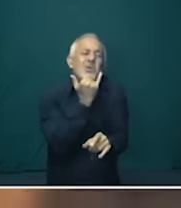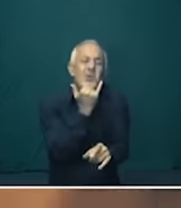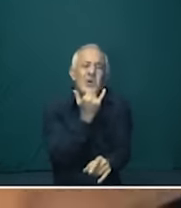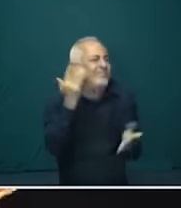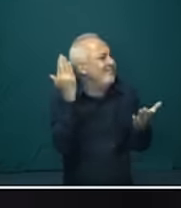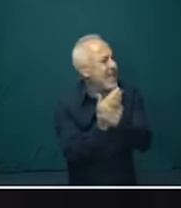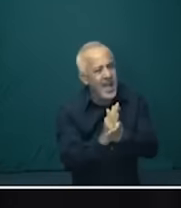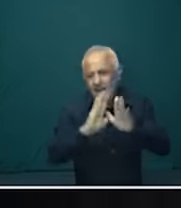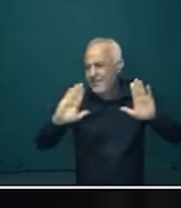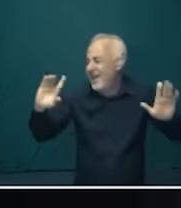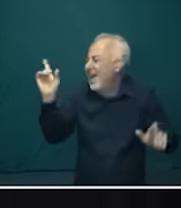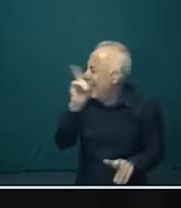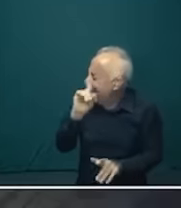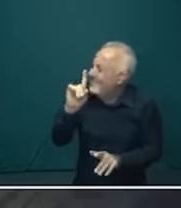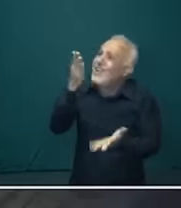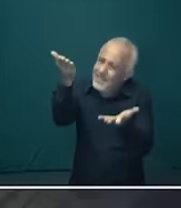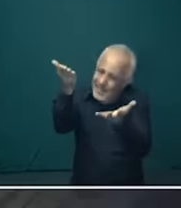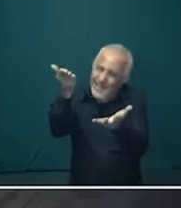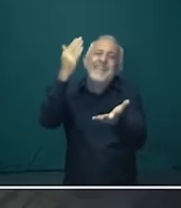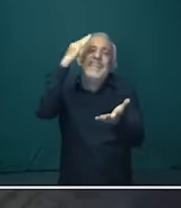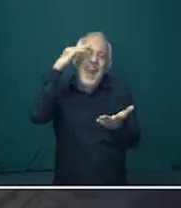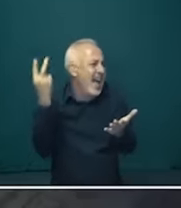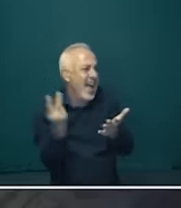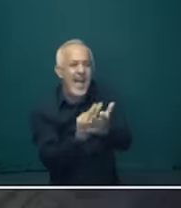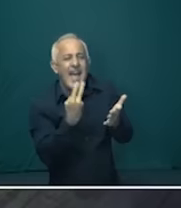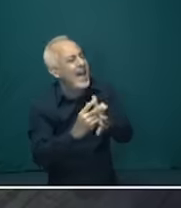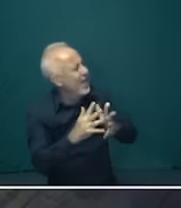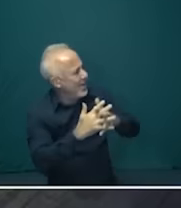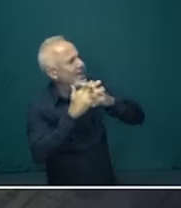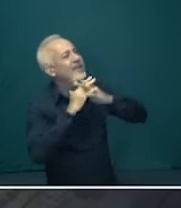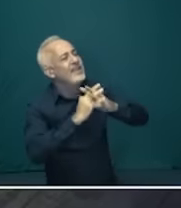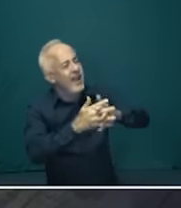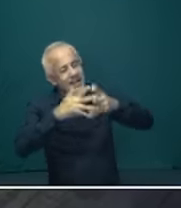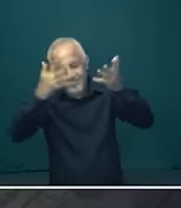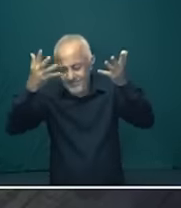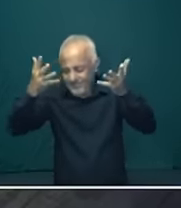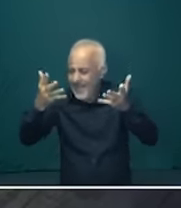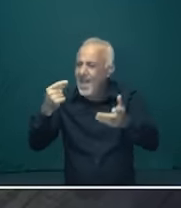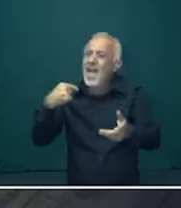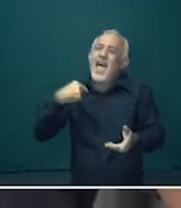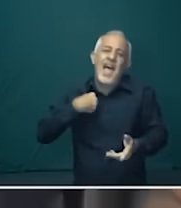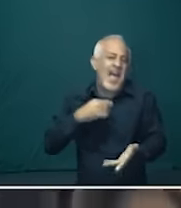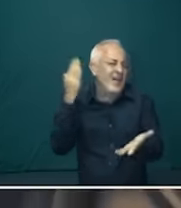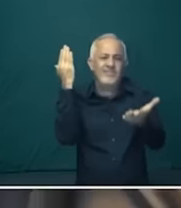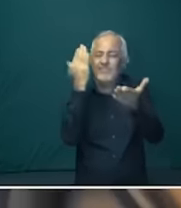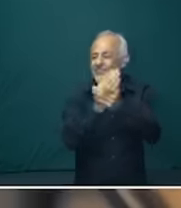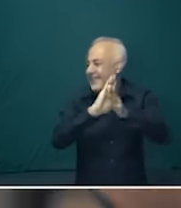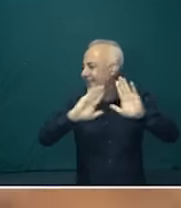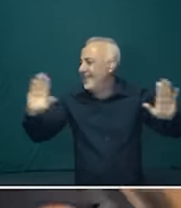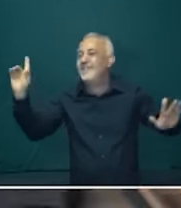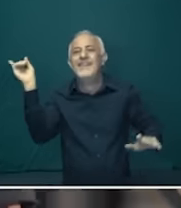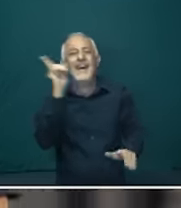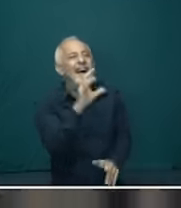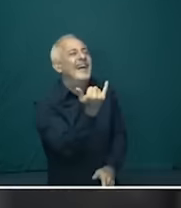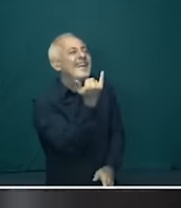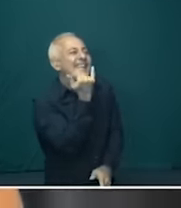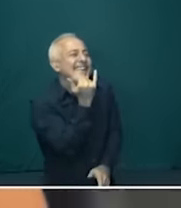tava terminando, não. Você confundiu seu coração. Eu não tava